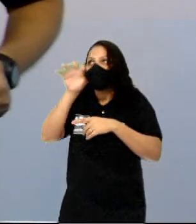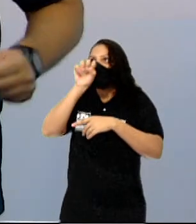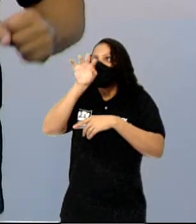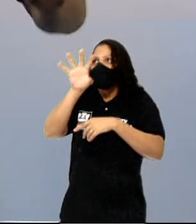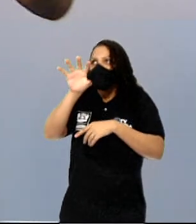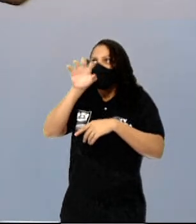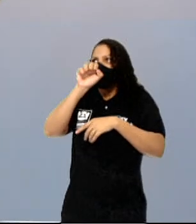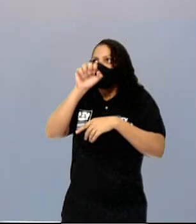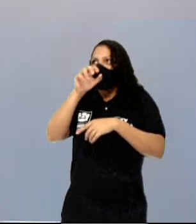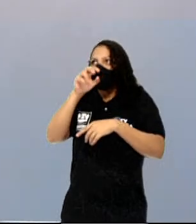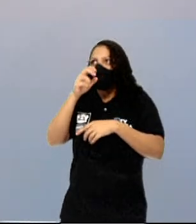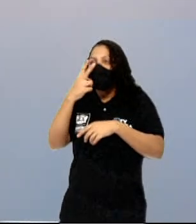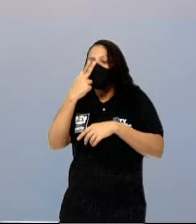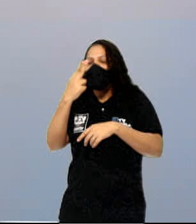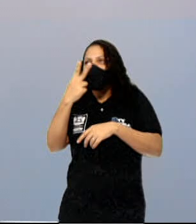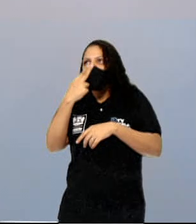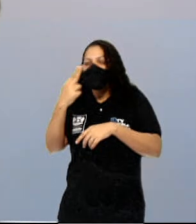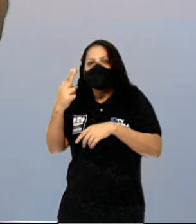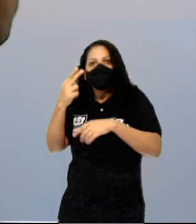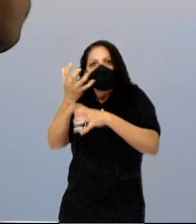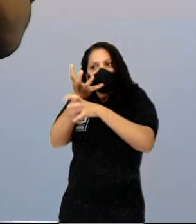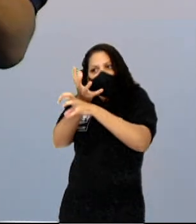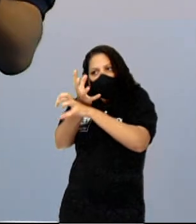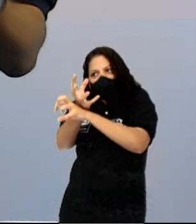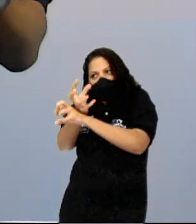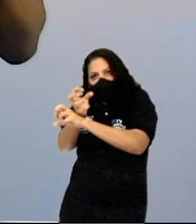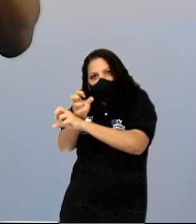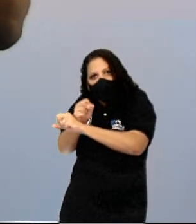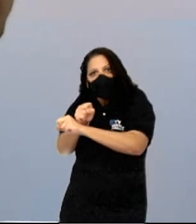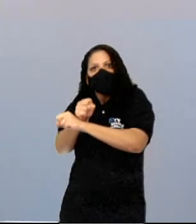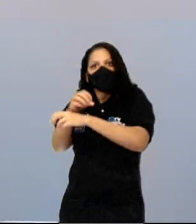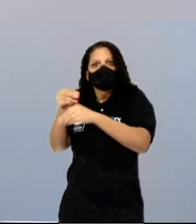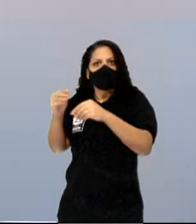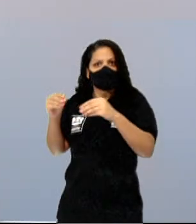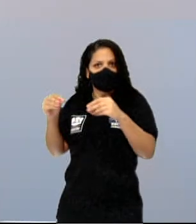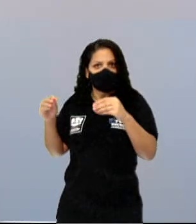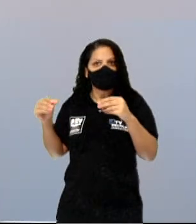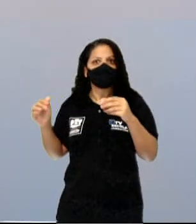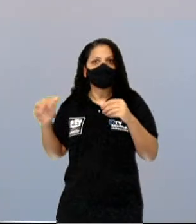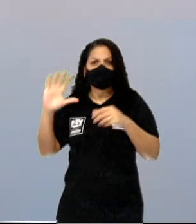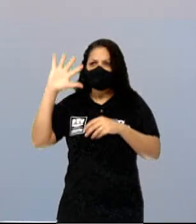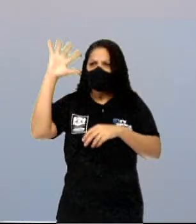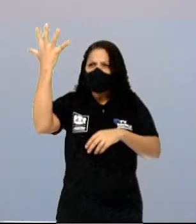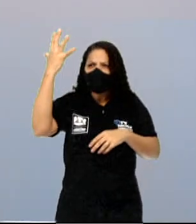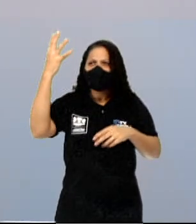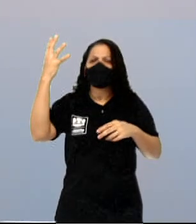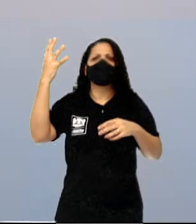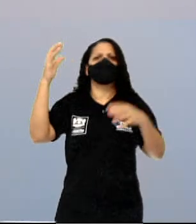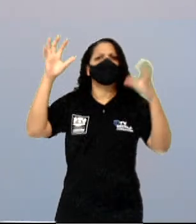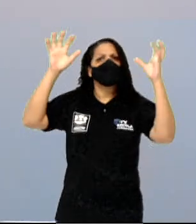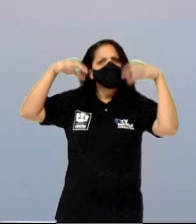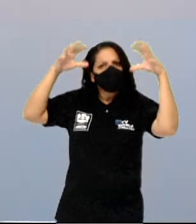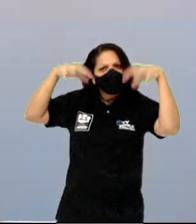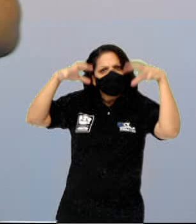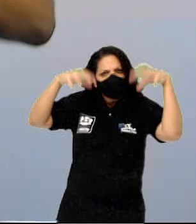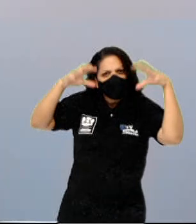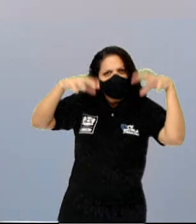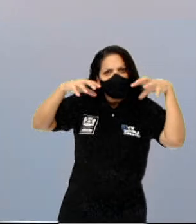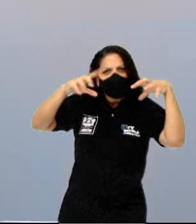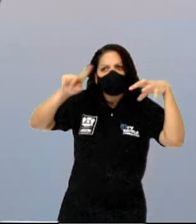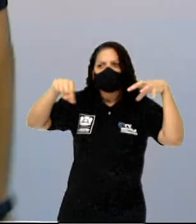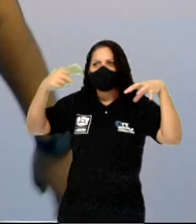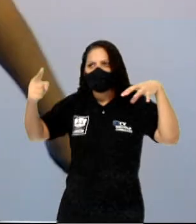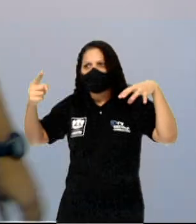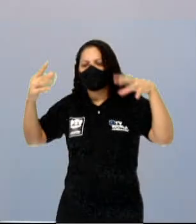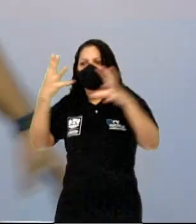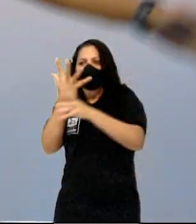desértico. E aí pense comigo, um clima que tem chuva um período do ano e seca na outra. Imagina se